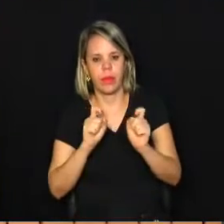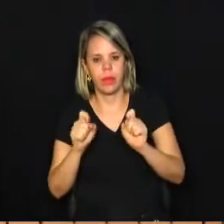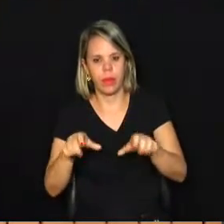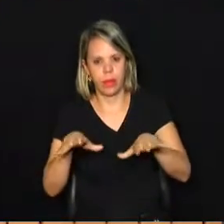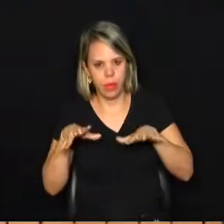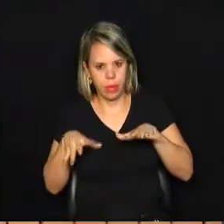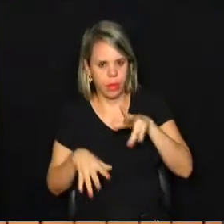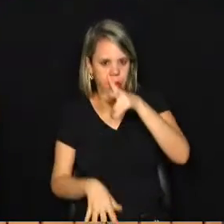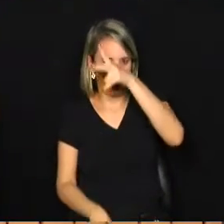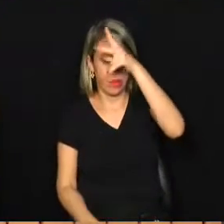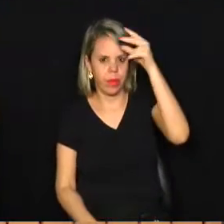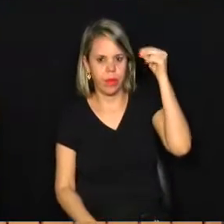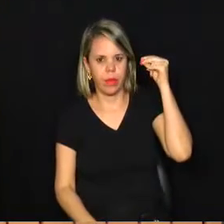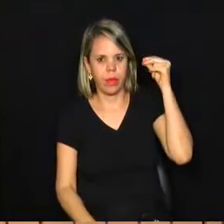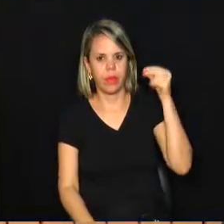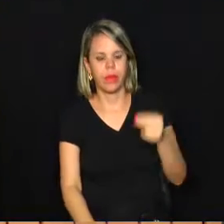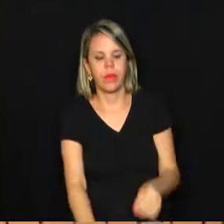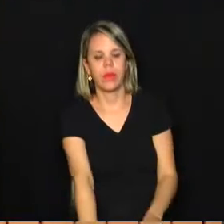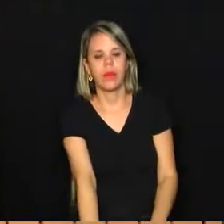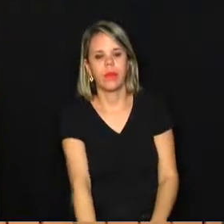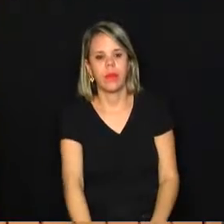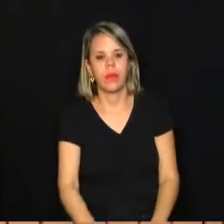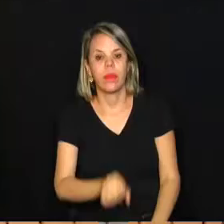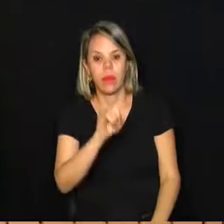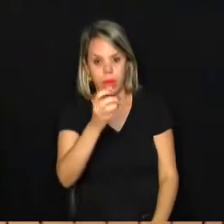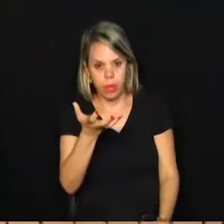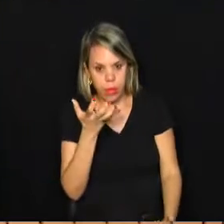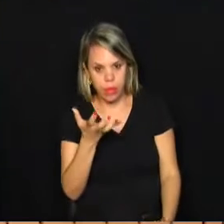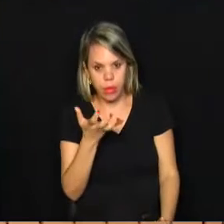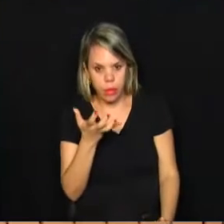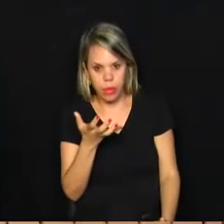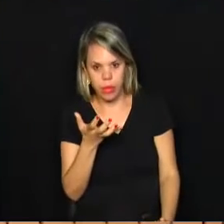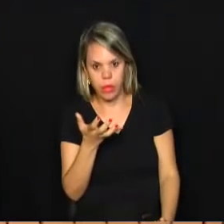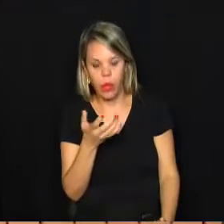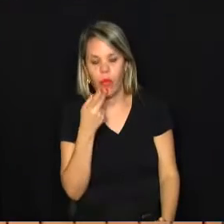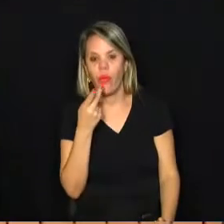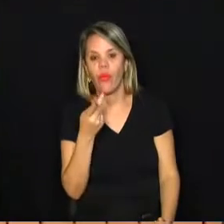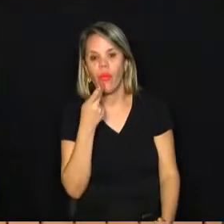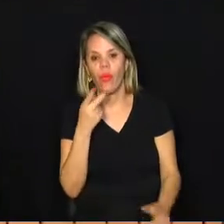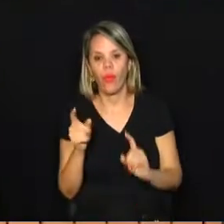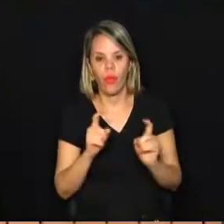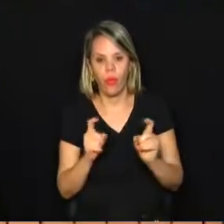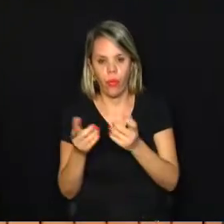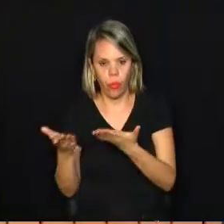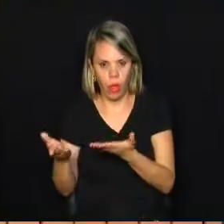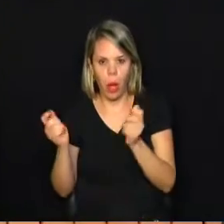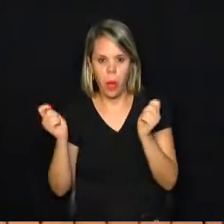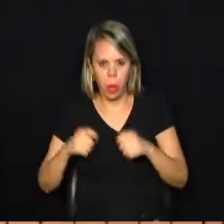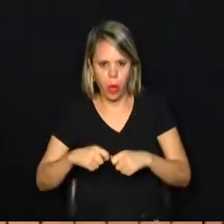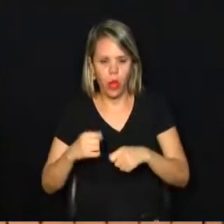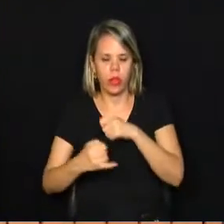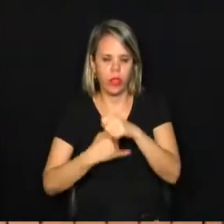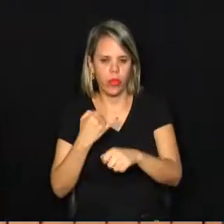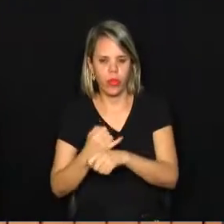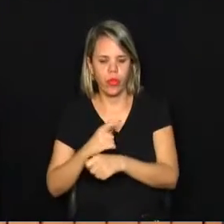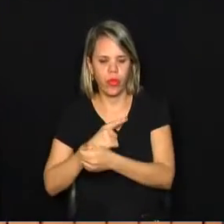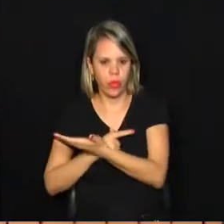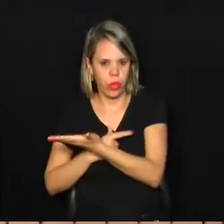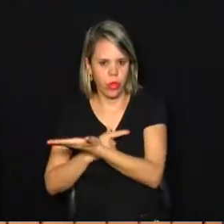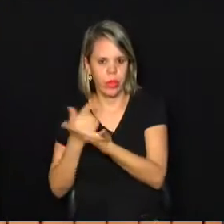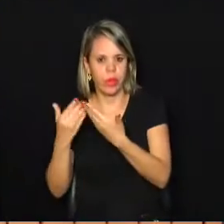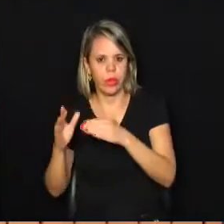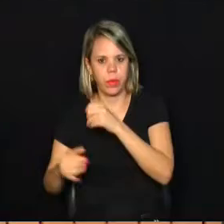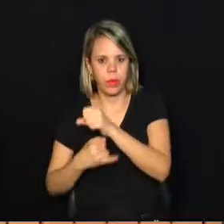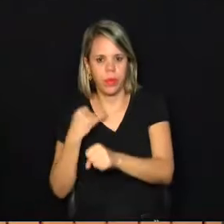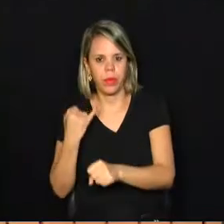pública. E se você quiser ter uma participação desta audiência, você tem o link. Esse link é disponível no